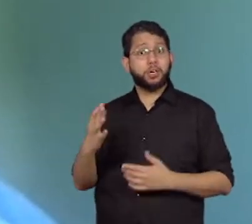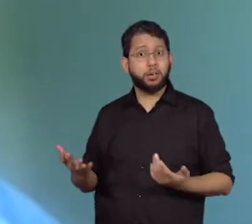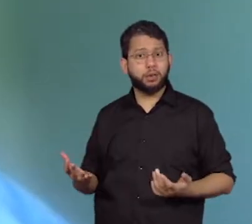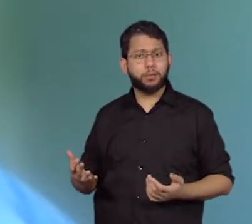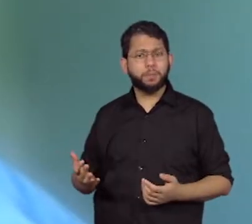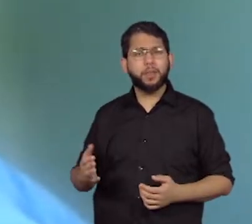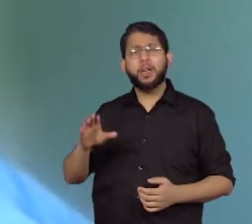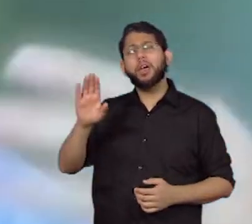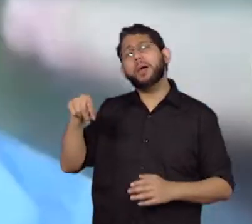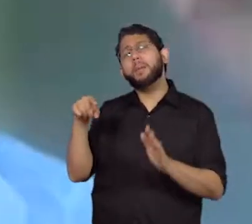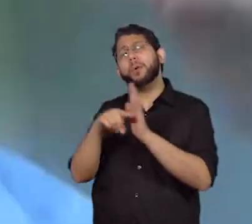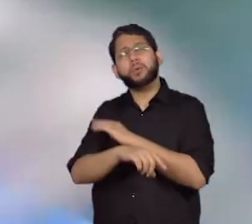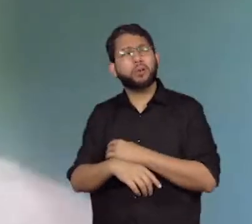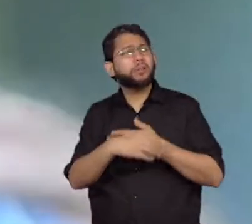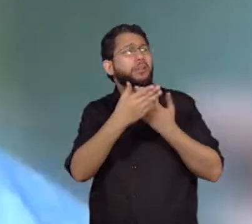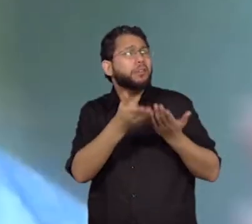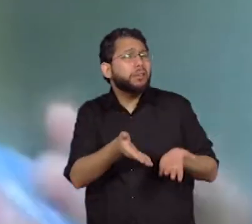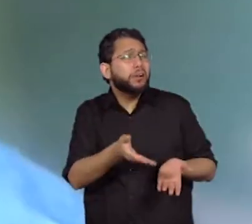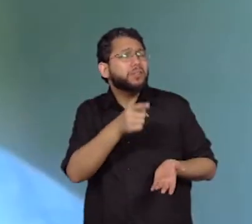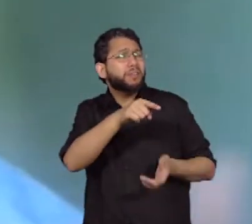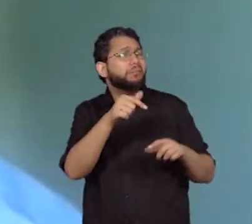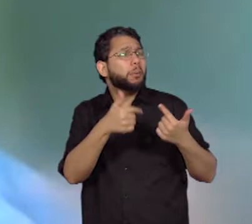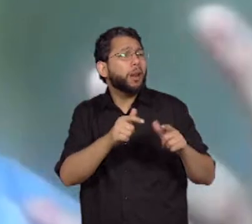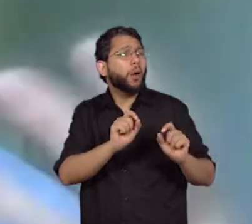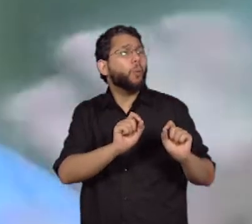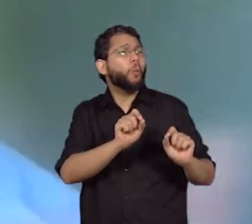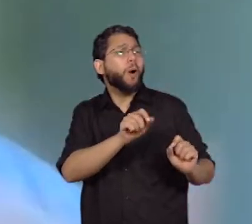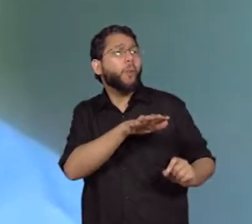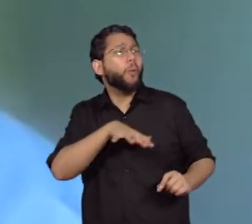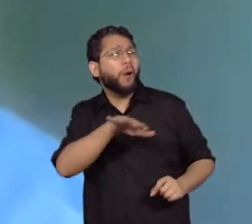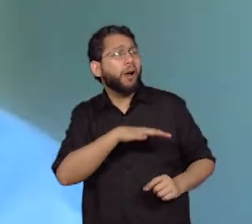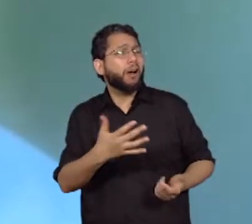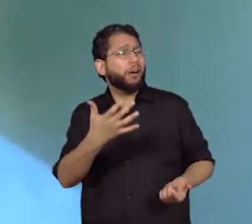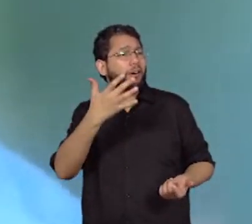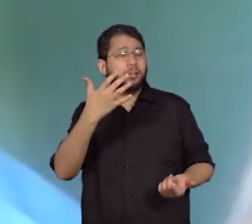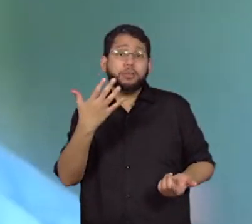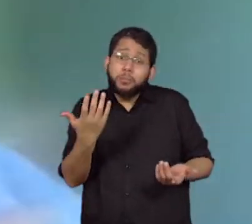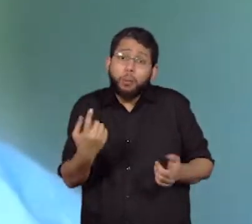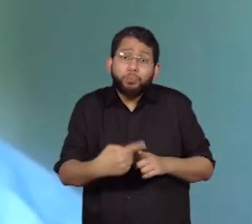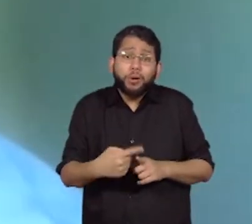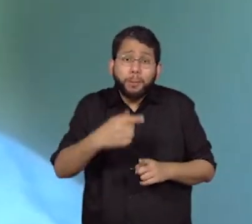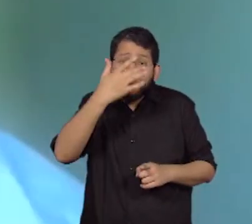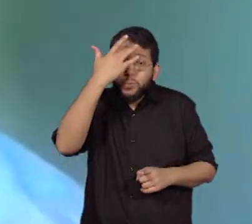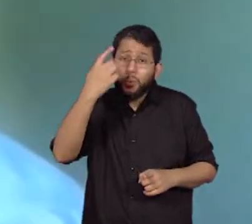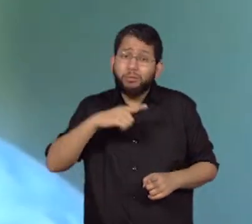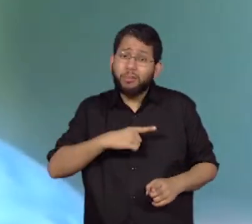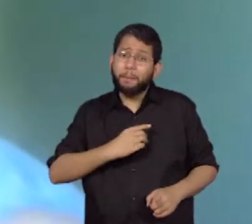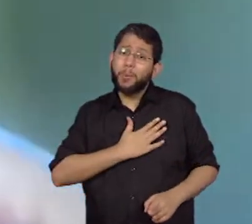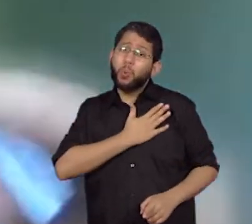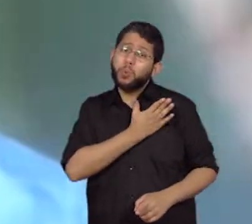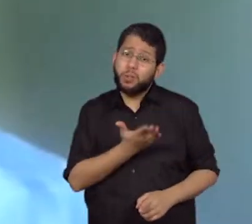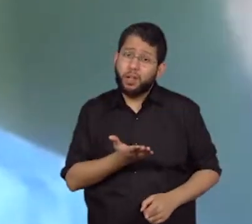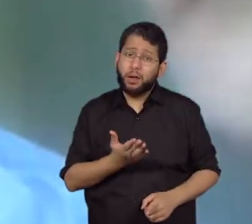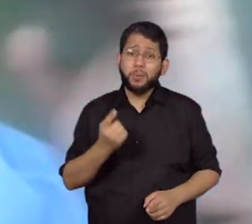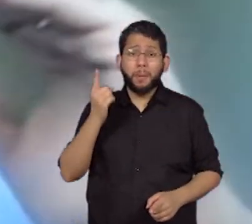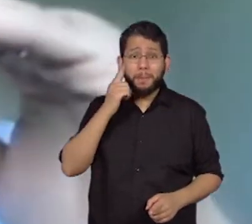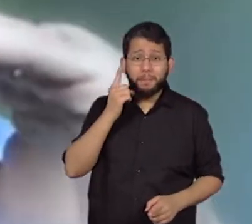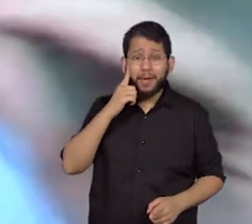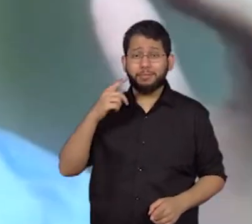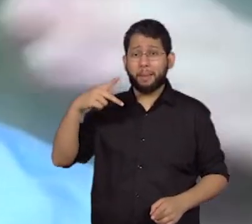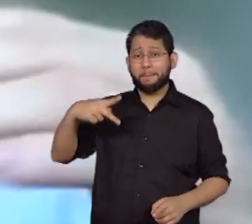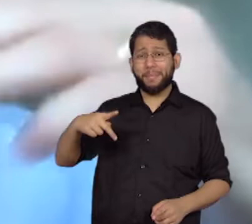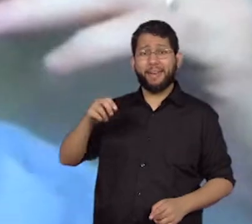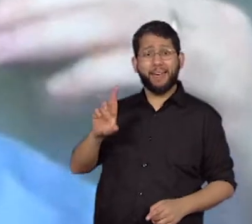vai vir trabalhar em PR, as pessoas têm uma visão, e ainda tem, tá? É um preconceito bobo de que o PR